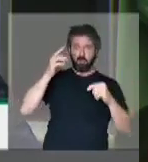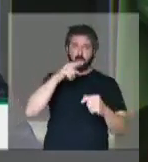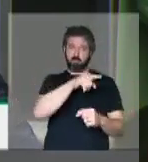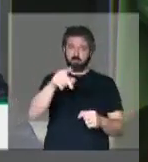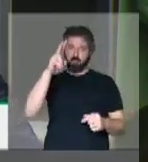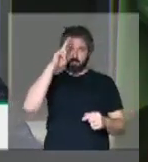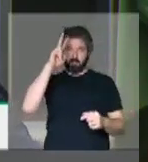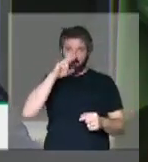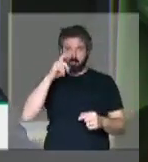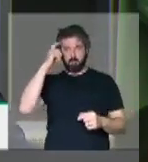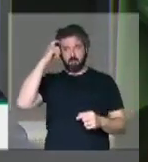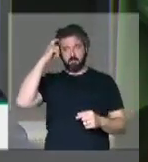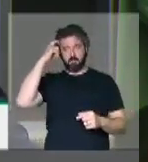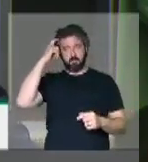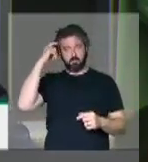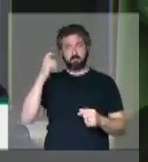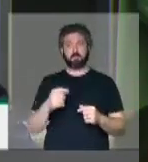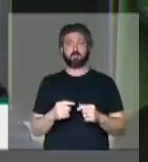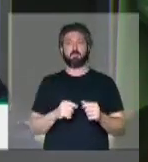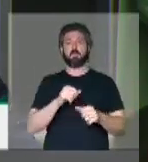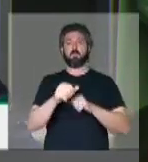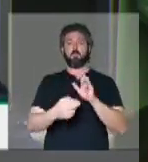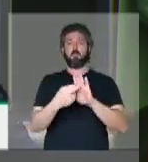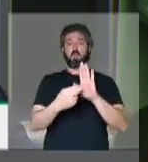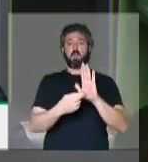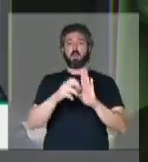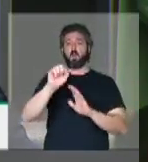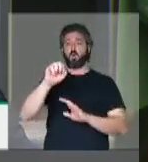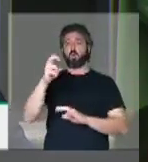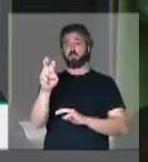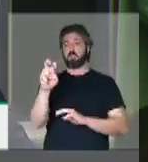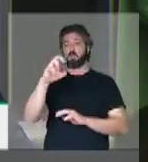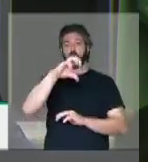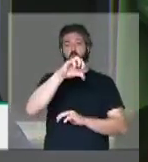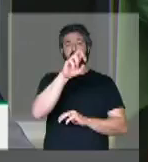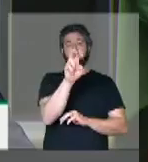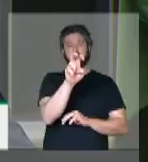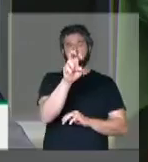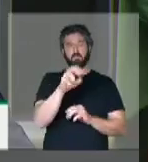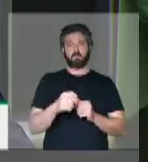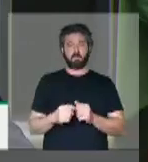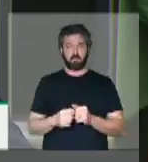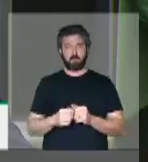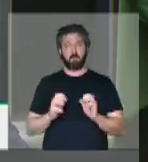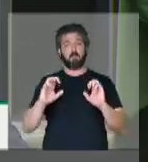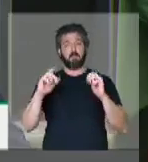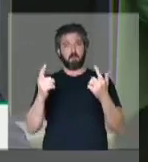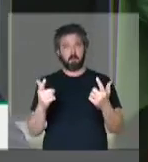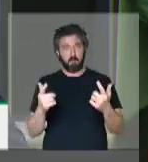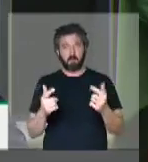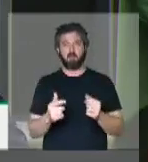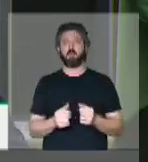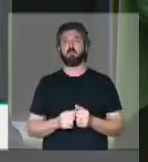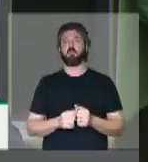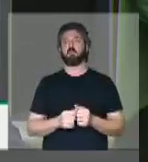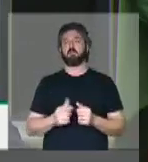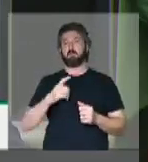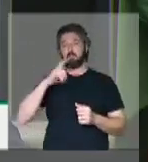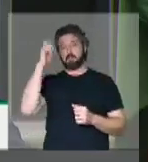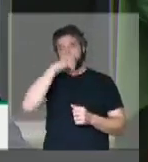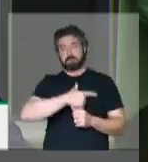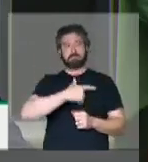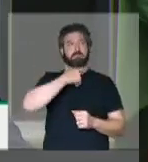todos lembram, os que acompanham, fez a regra do 85-95, já evidentemente enfrentando